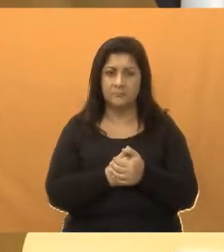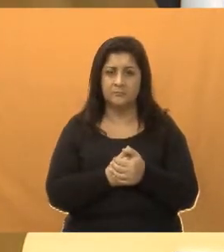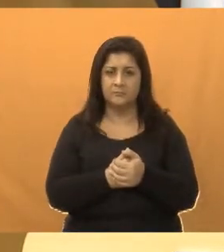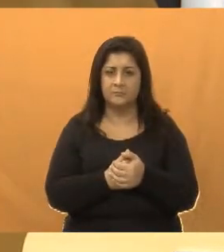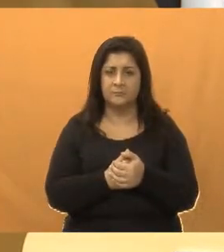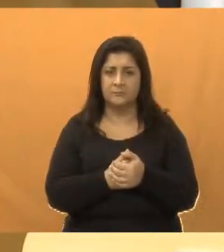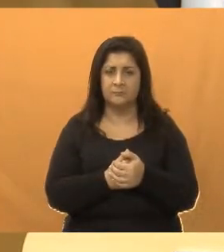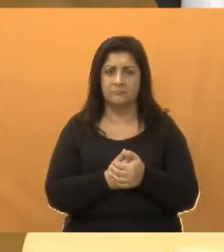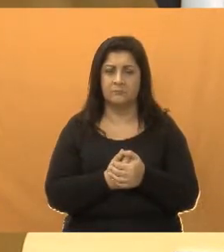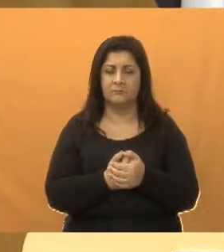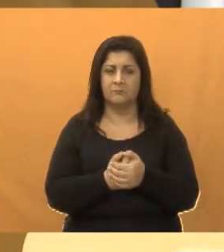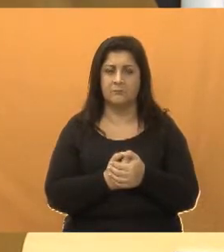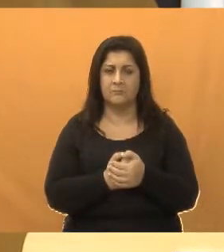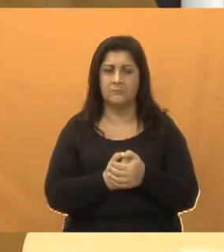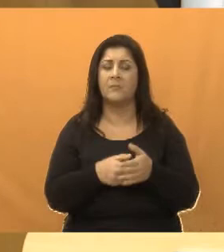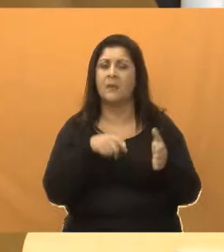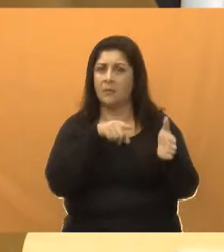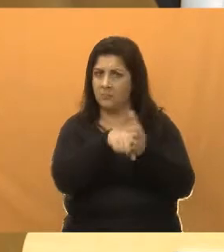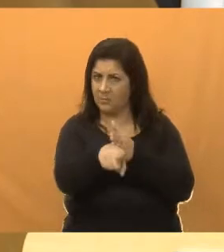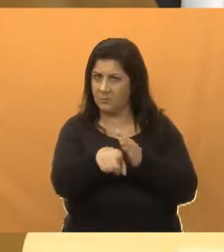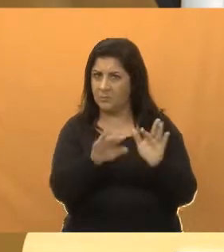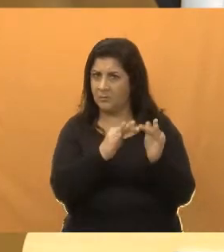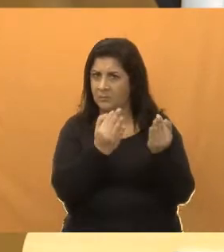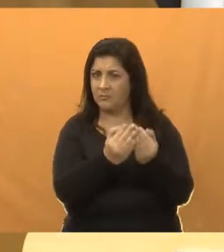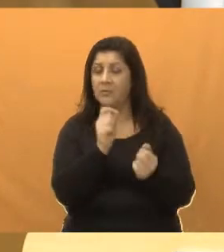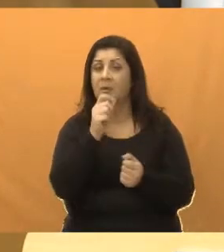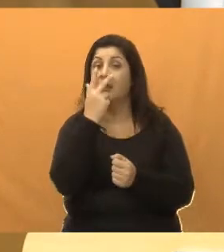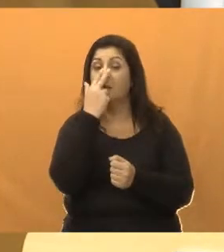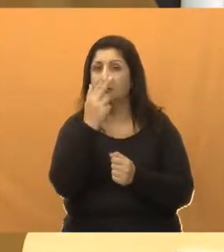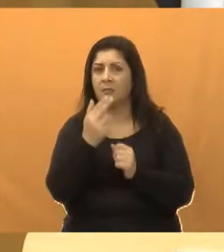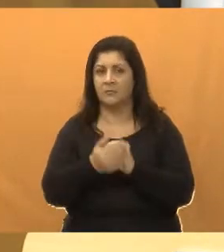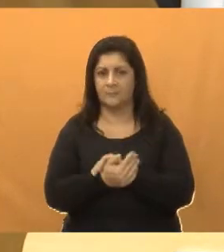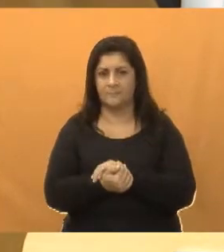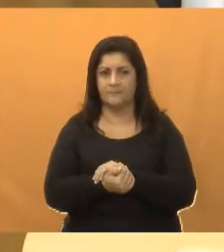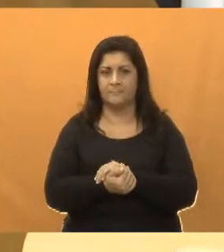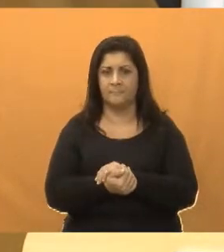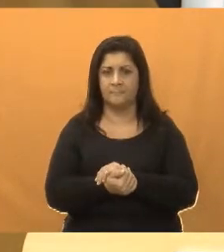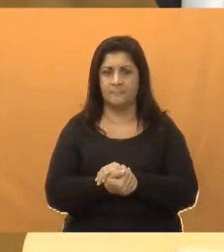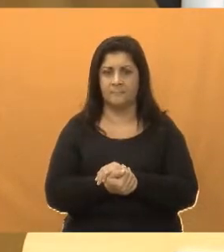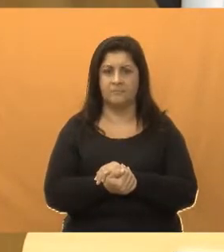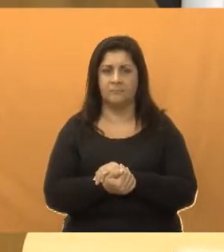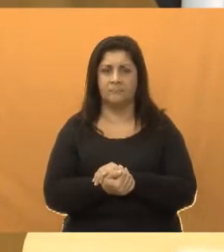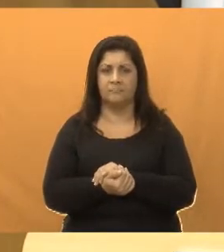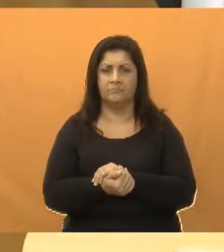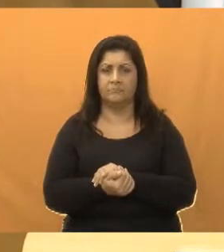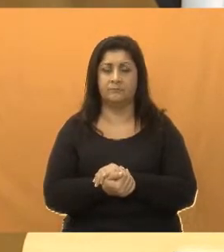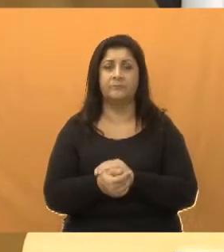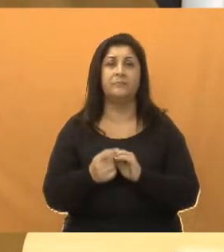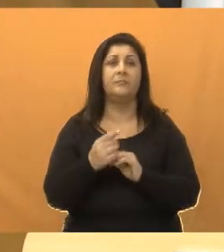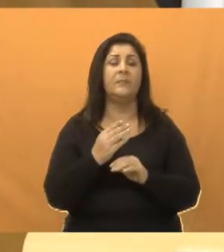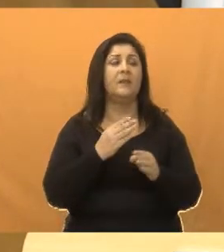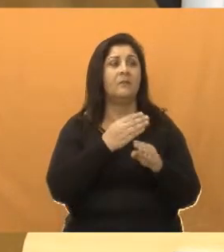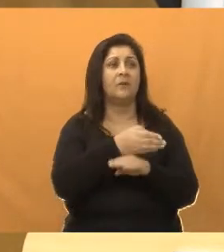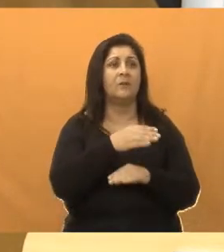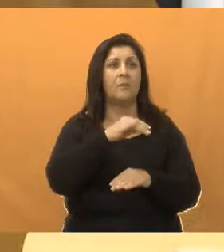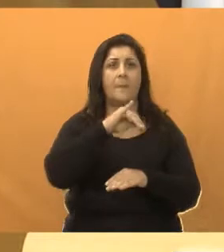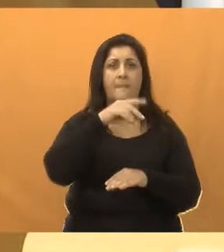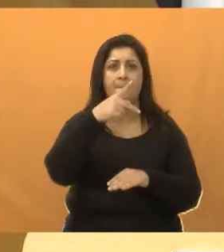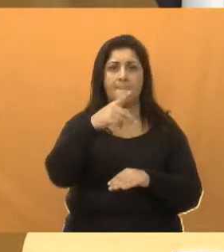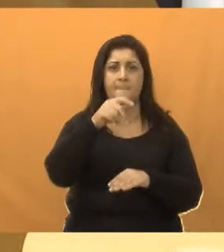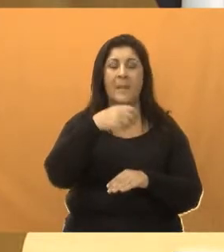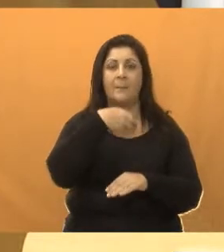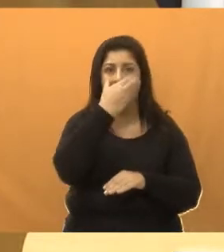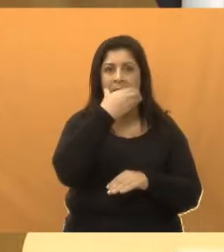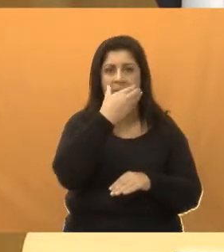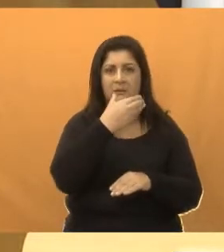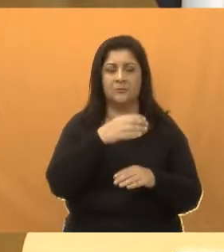gastava antes. Vai perguntar para essas pessoas o que eles acham desse governo? Vai no meu bairro, no Jardim Paraíso, no Jardim do Marquês, no